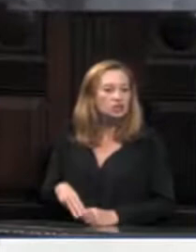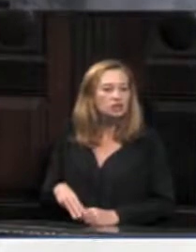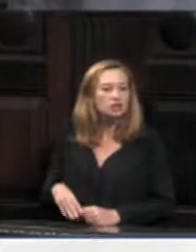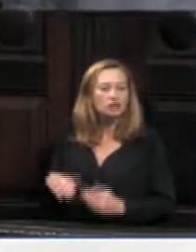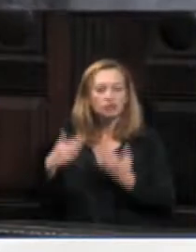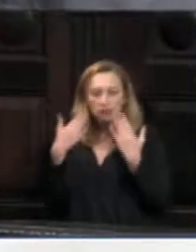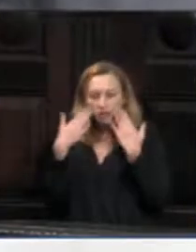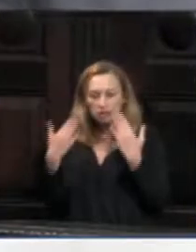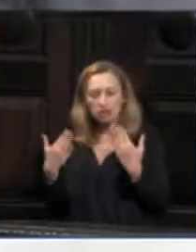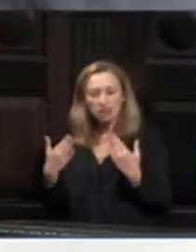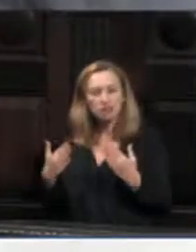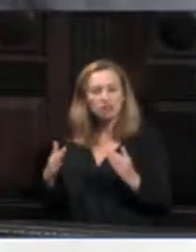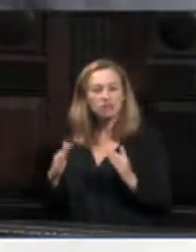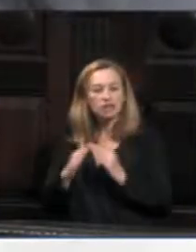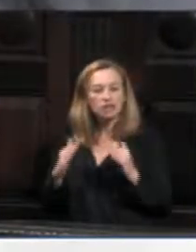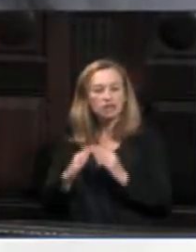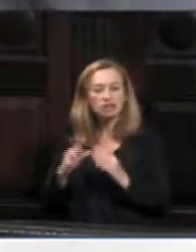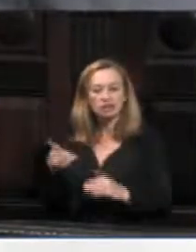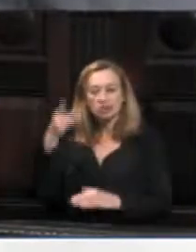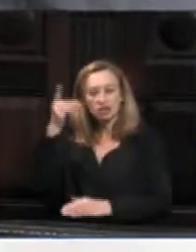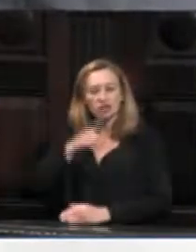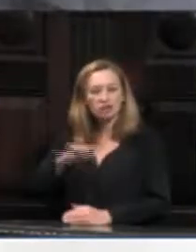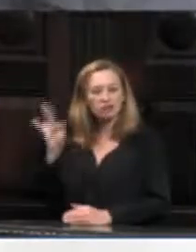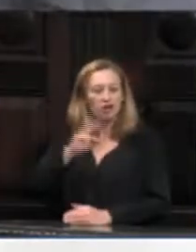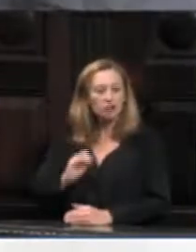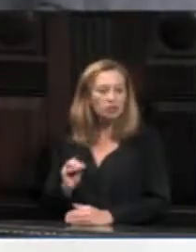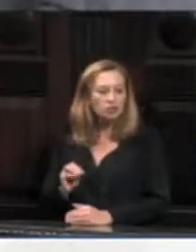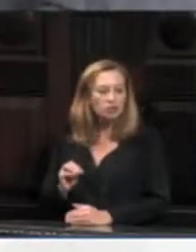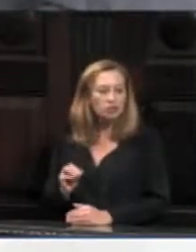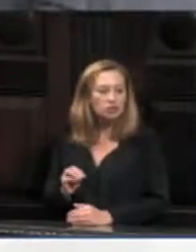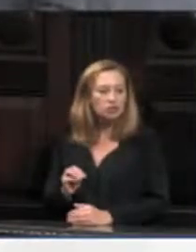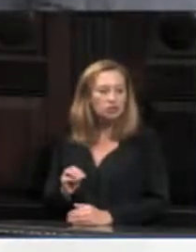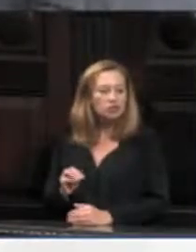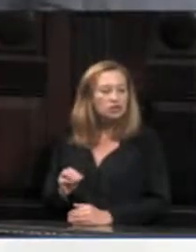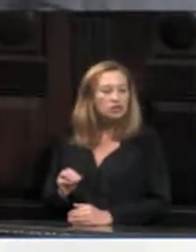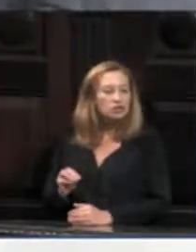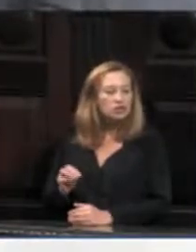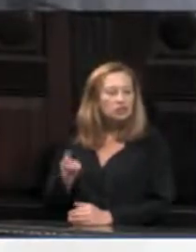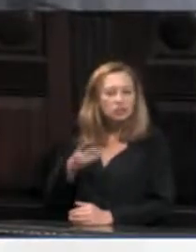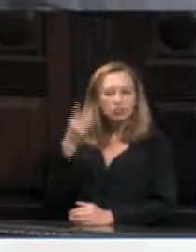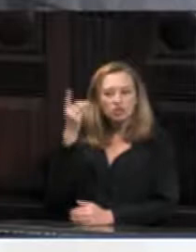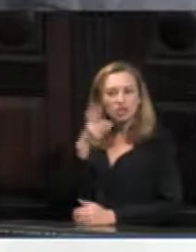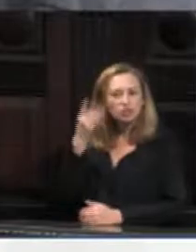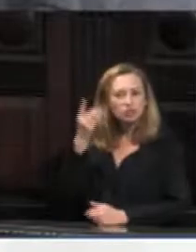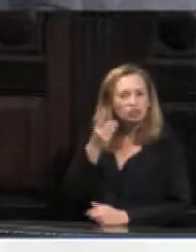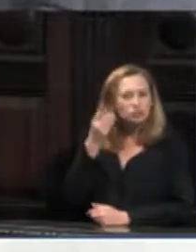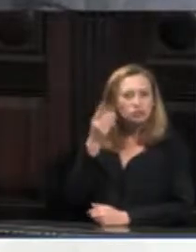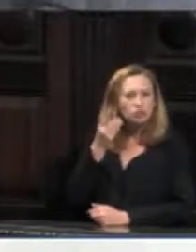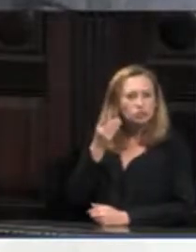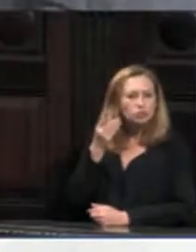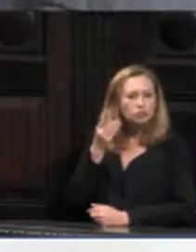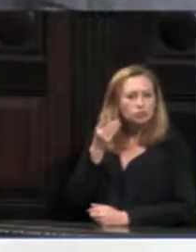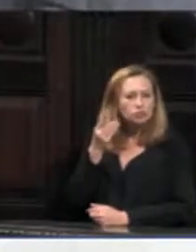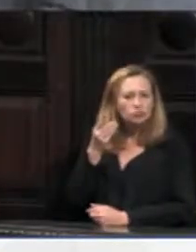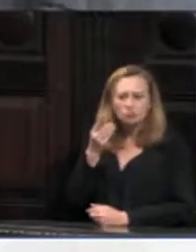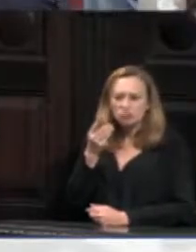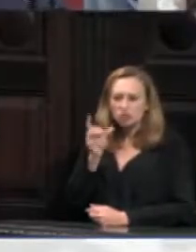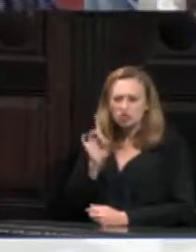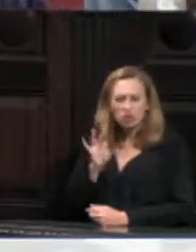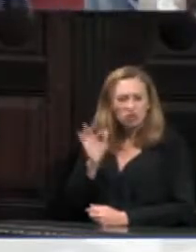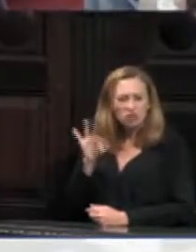tarde pelos deputados Fábio Silva e deputado... Só o Fábio Silva está aí? Só vi o Fábio